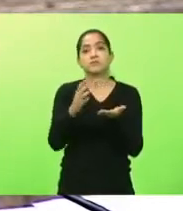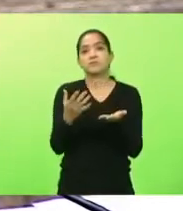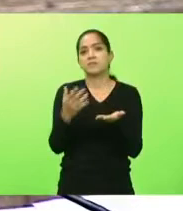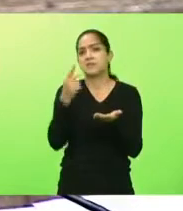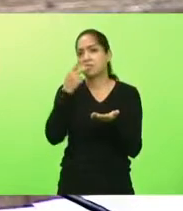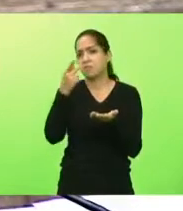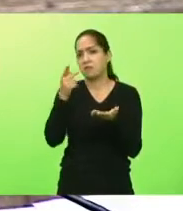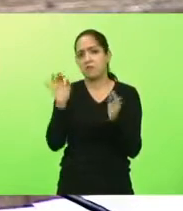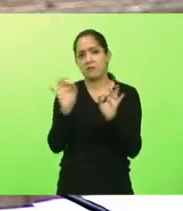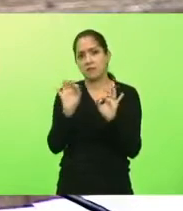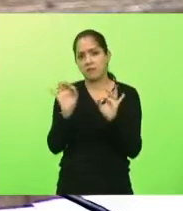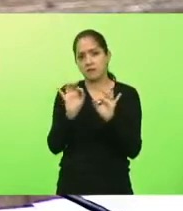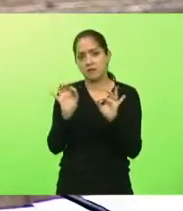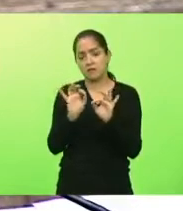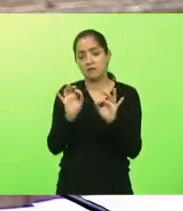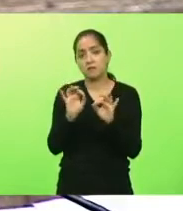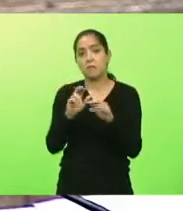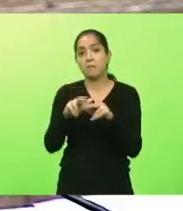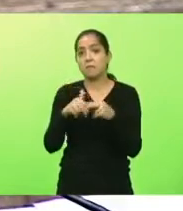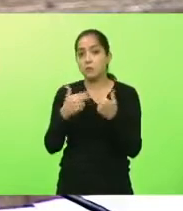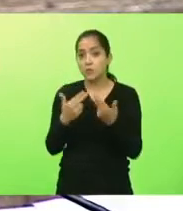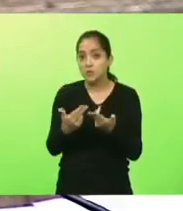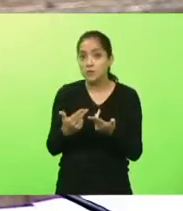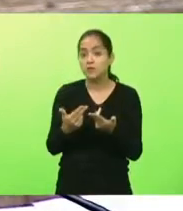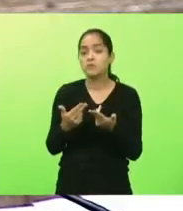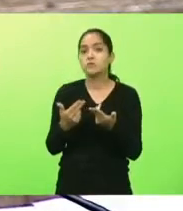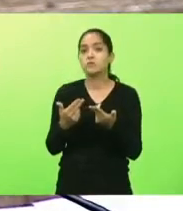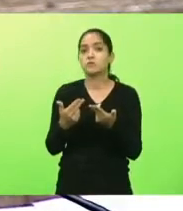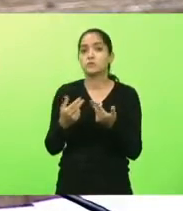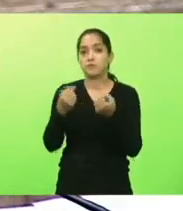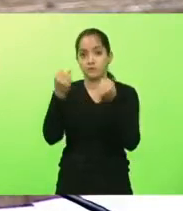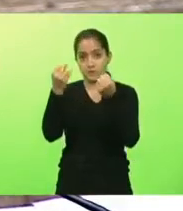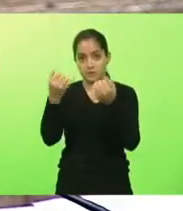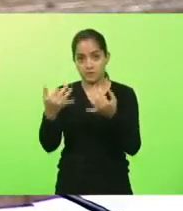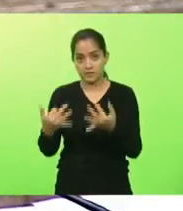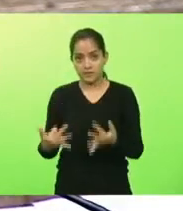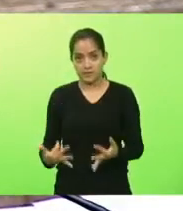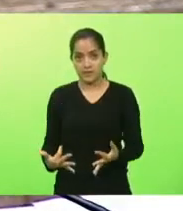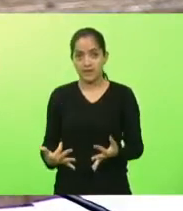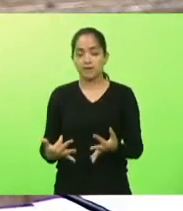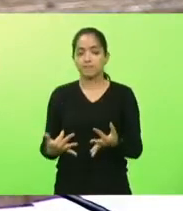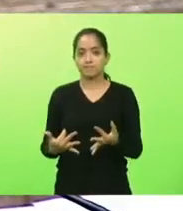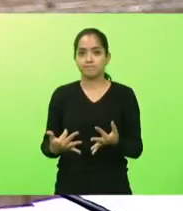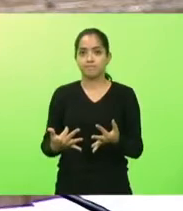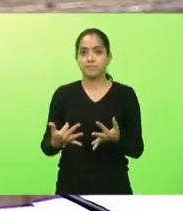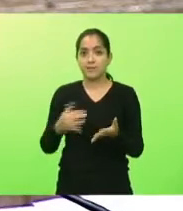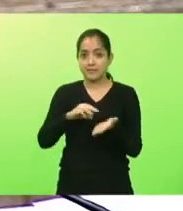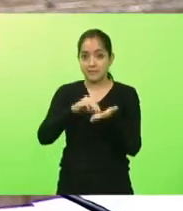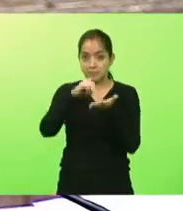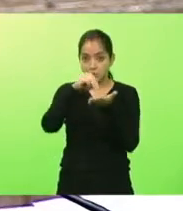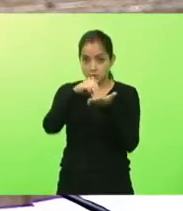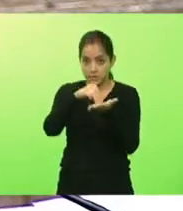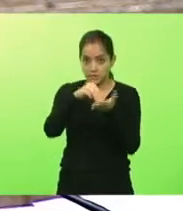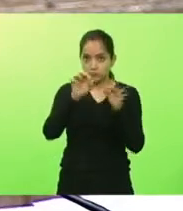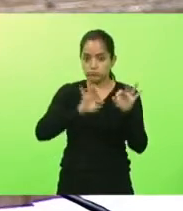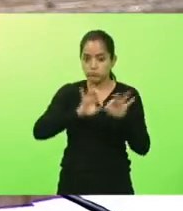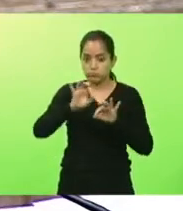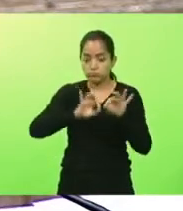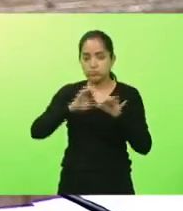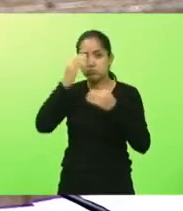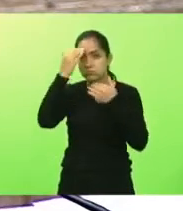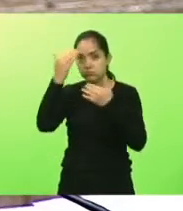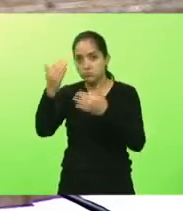mencionar. Ninguém. Por isso que eu vou aqui fazer uma relação e estou fazendo essa moção de agradecimento pela atenção do